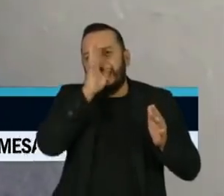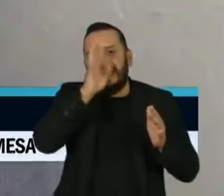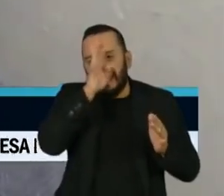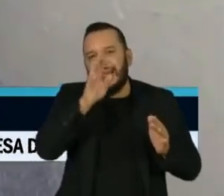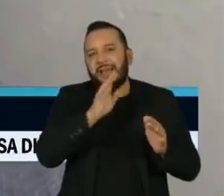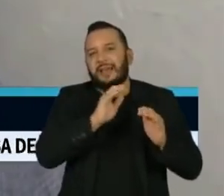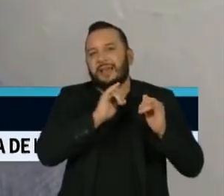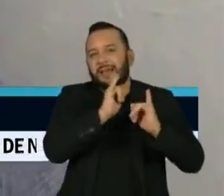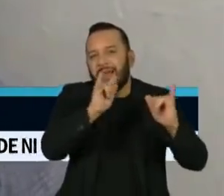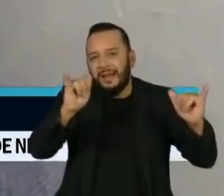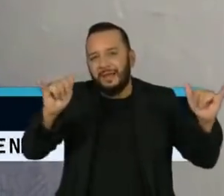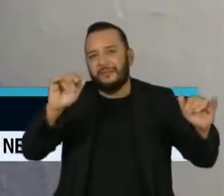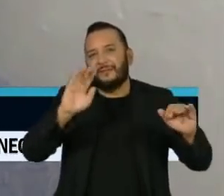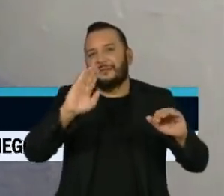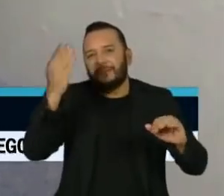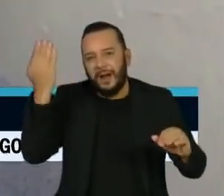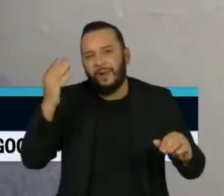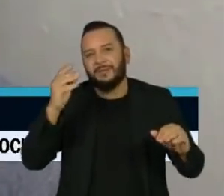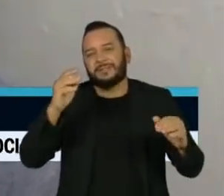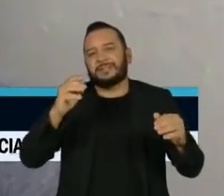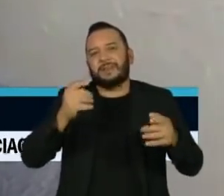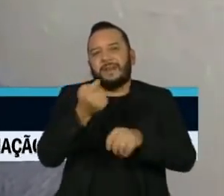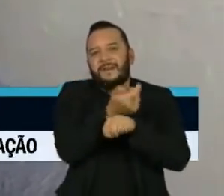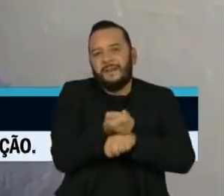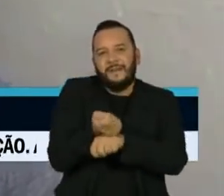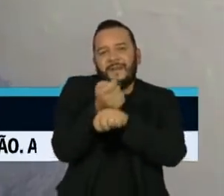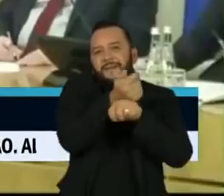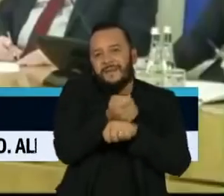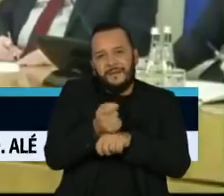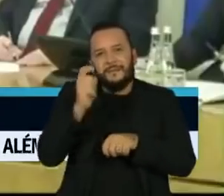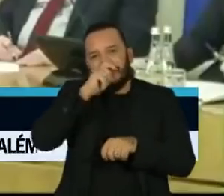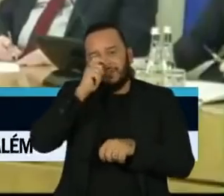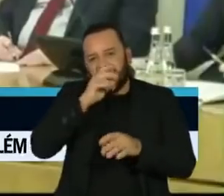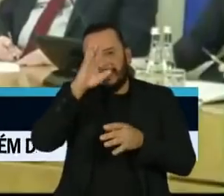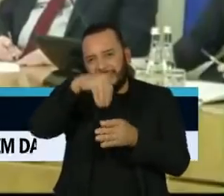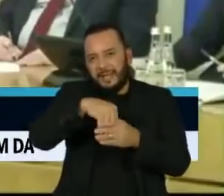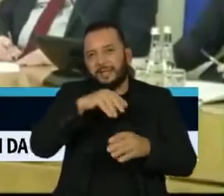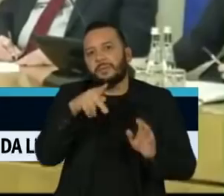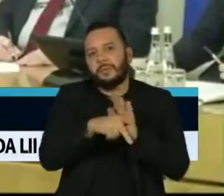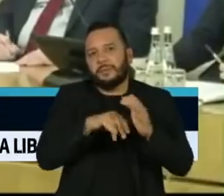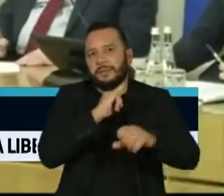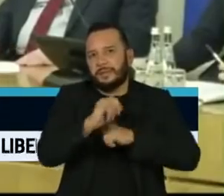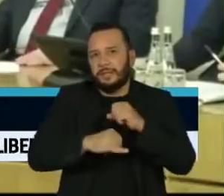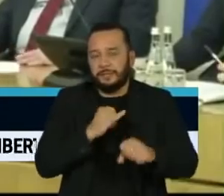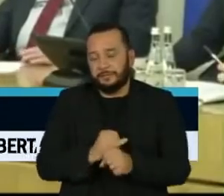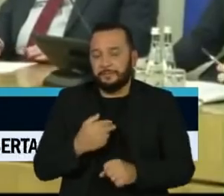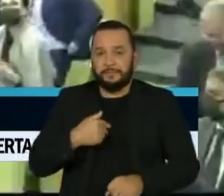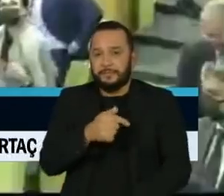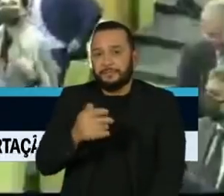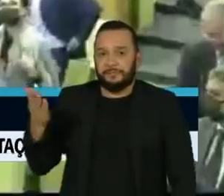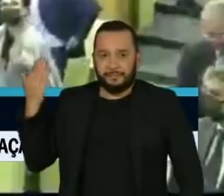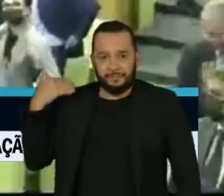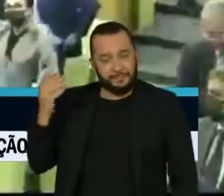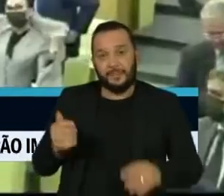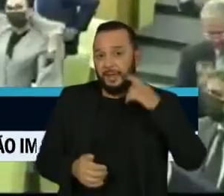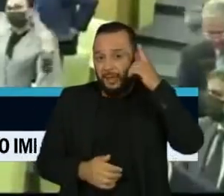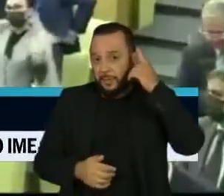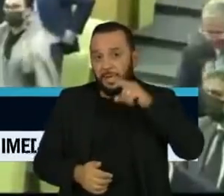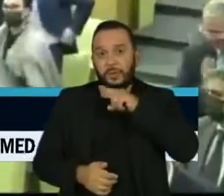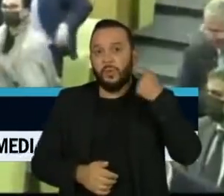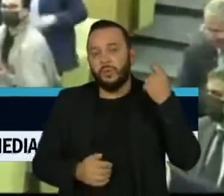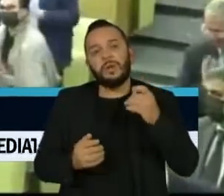sua a sua vertente em relação aos fatos inclusive na internet na última semana deputados Russos aprovaram